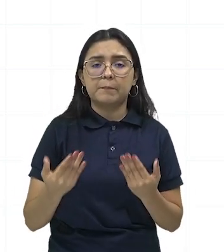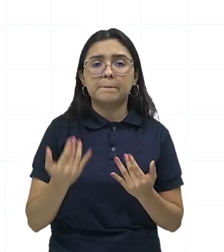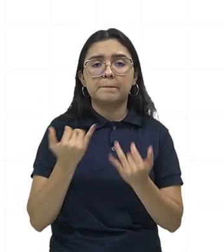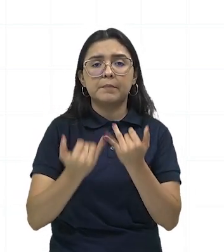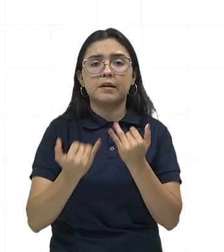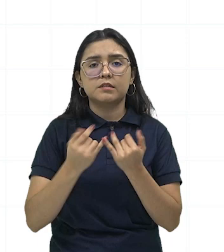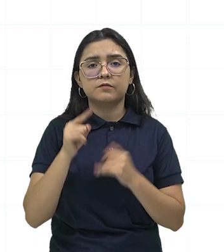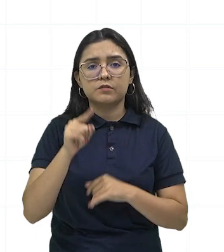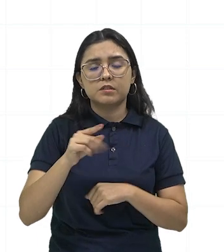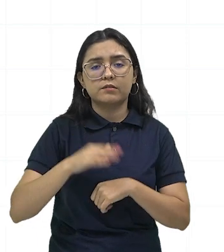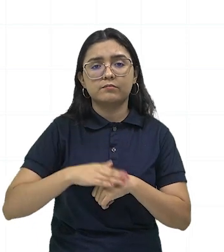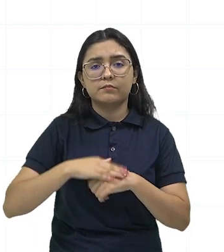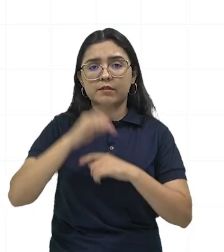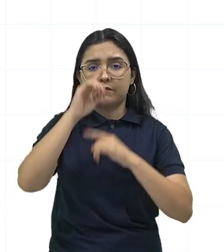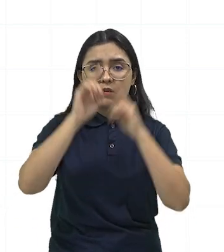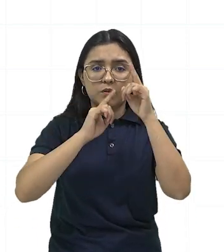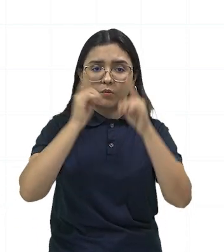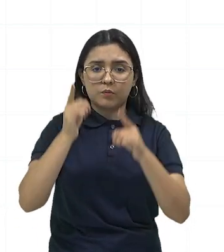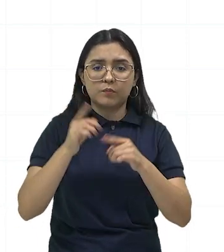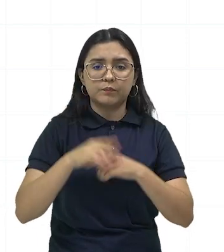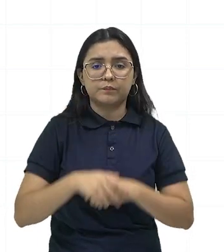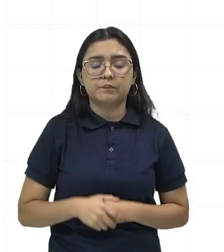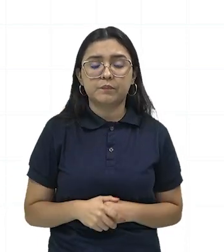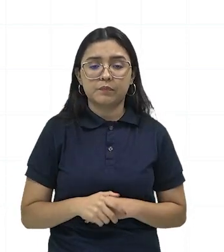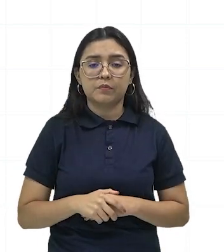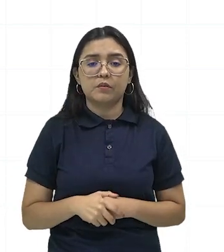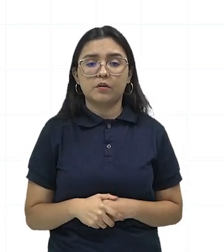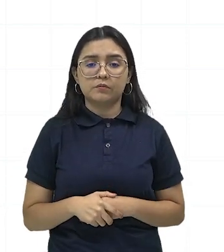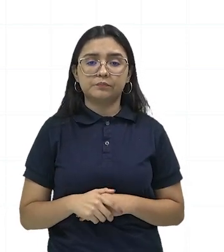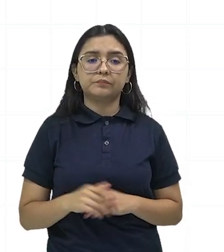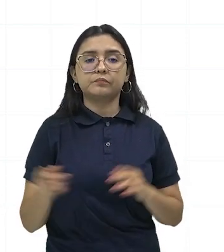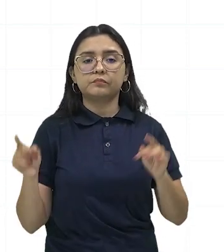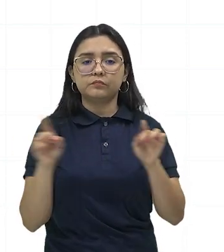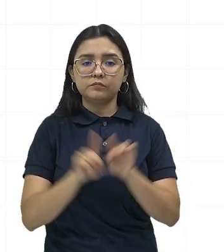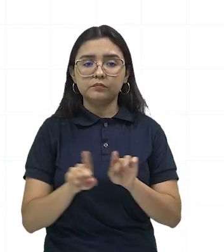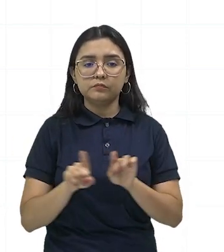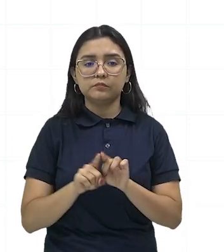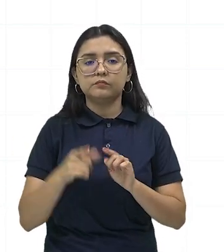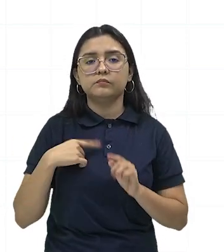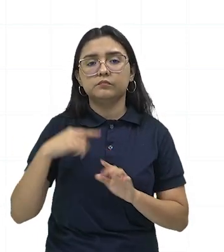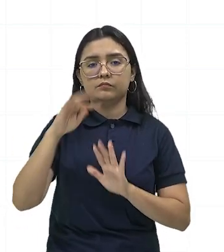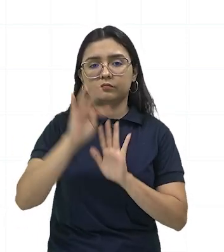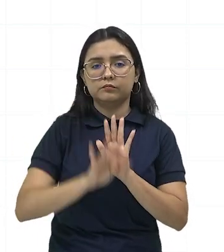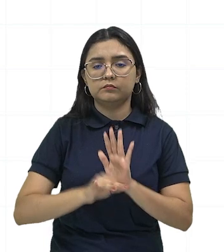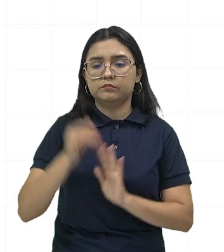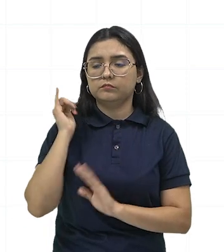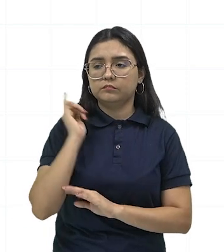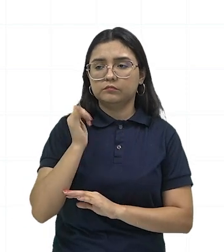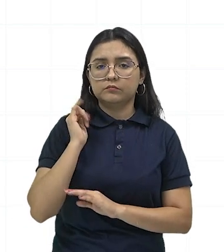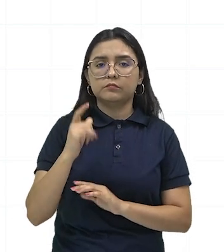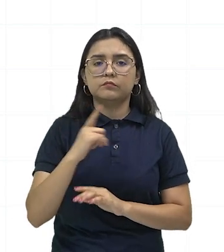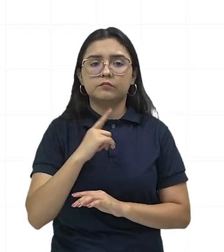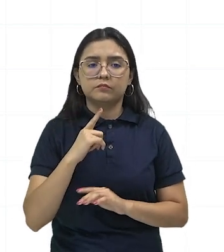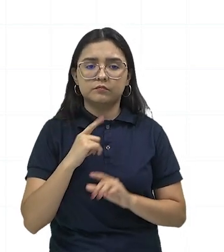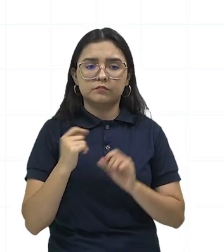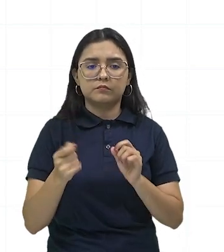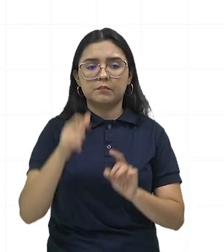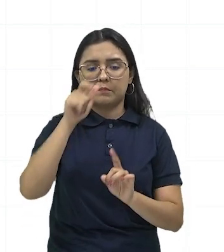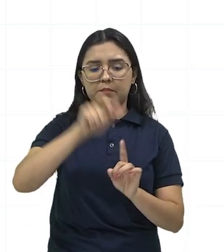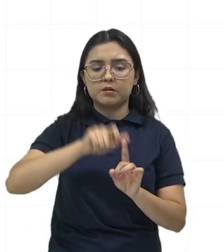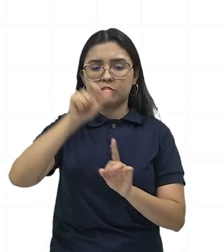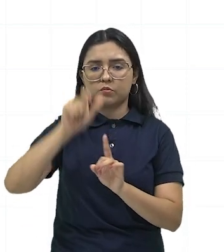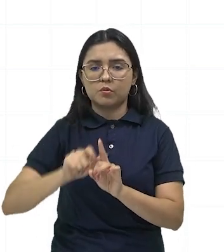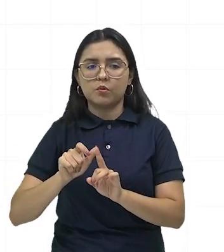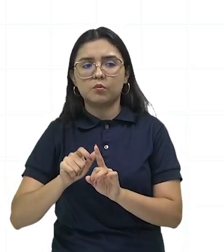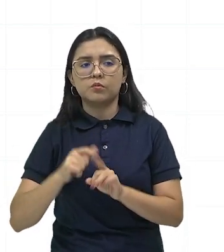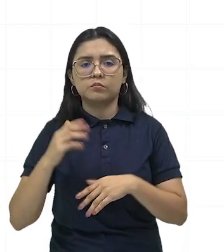a credibilidade do seu texto. Também no caso de um texto narrativo, vai ter a trama se desenrolando, personagens se